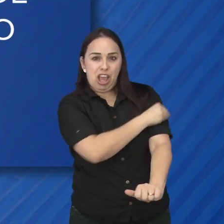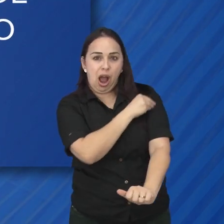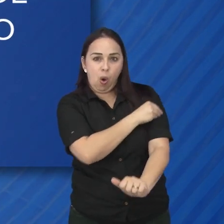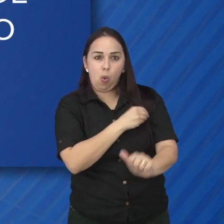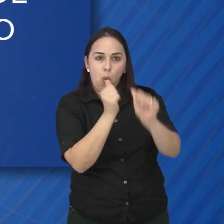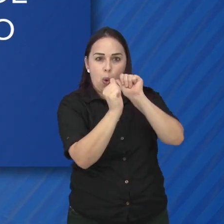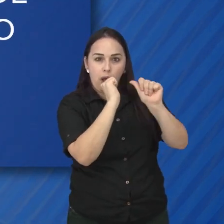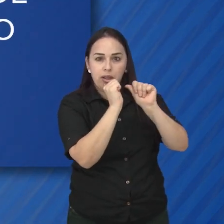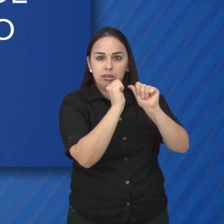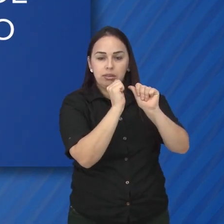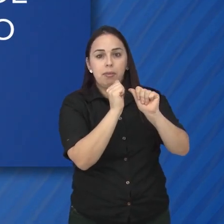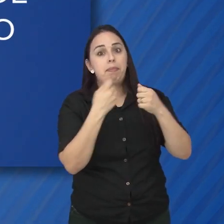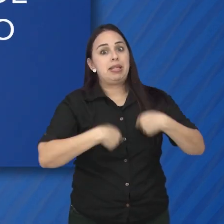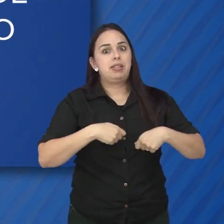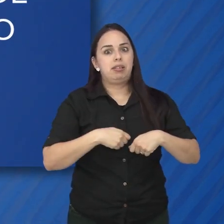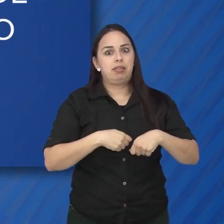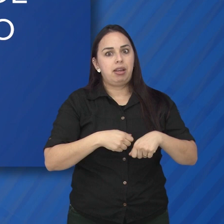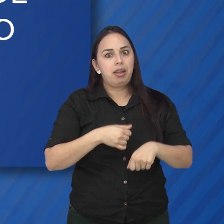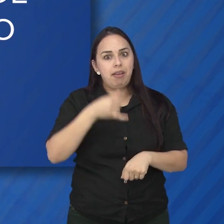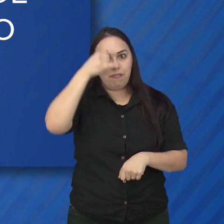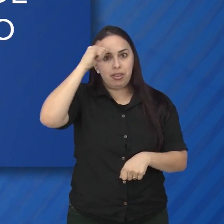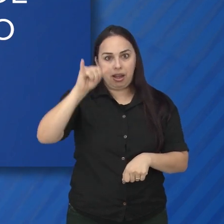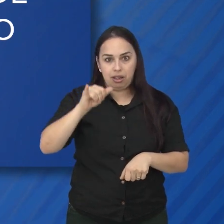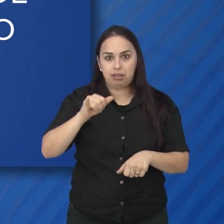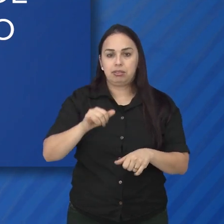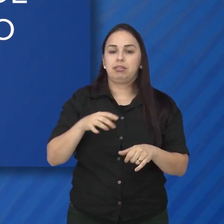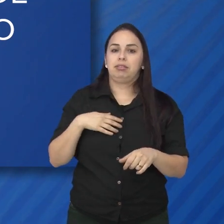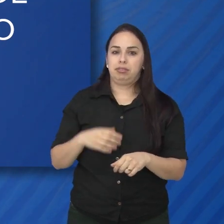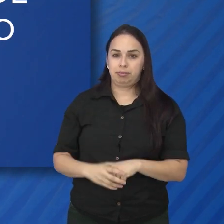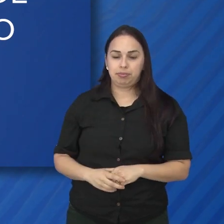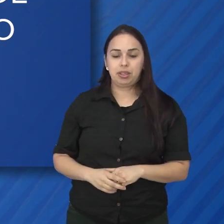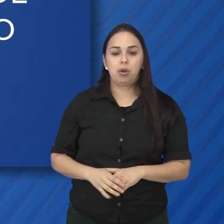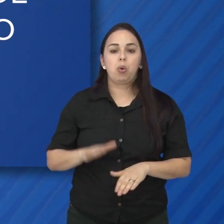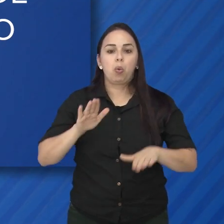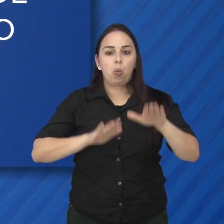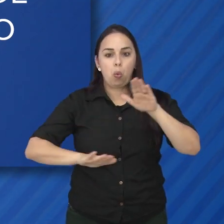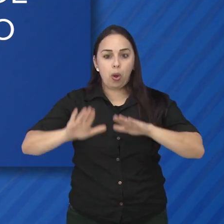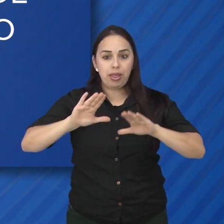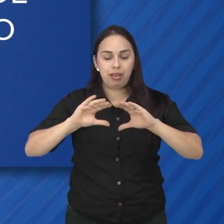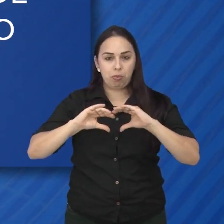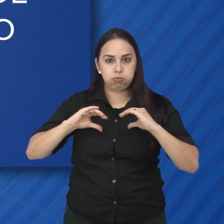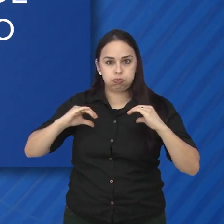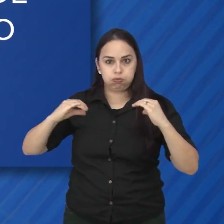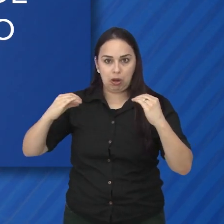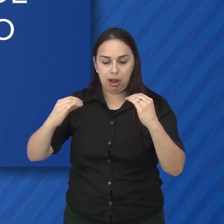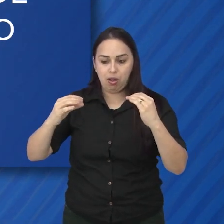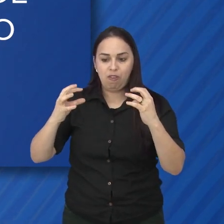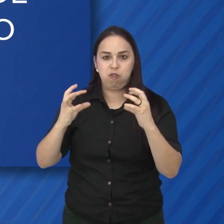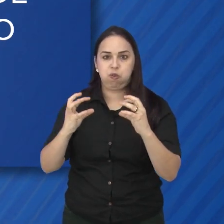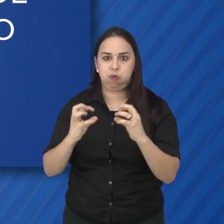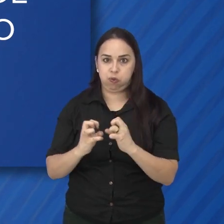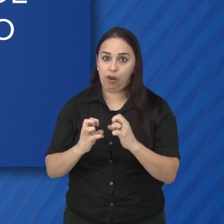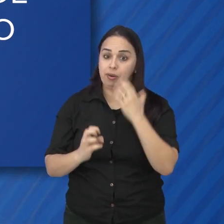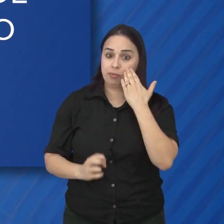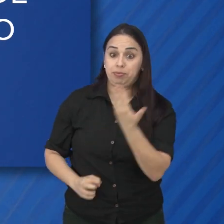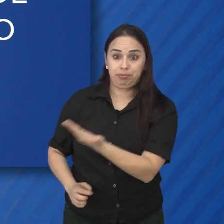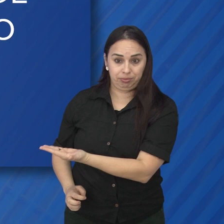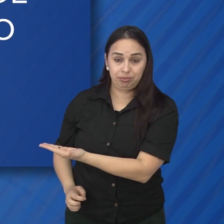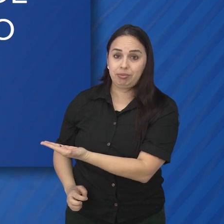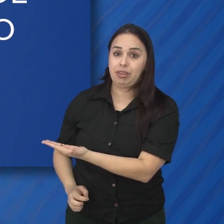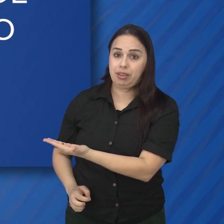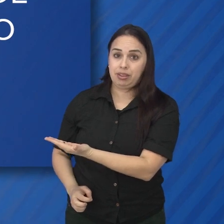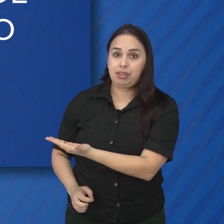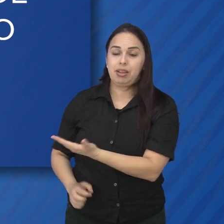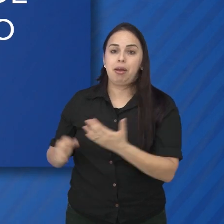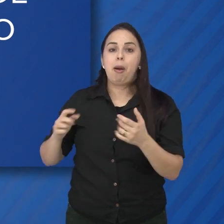alcoólicas, pois perdem o reflexo e dificulta a prevenção. Cuidado com as boias, pois elas podem furar. O mais indicado